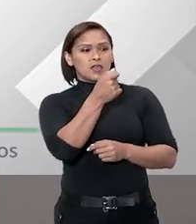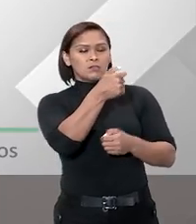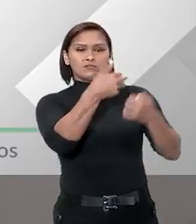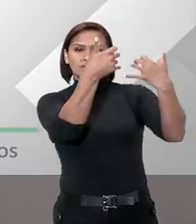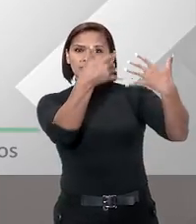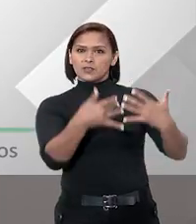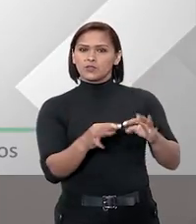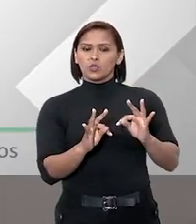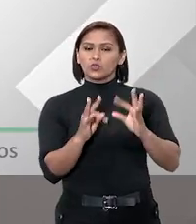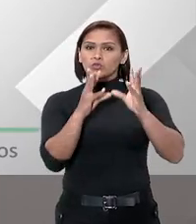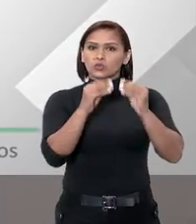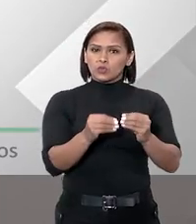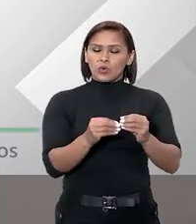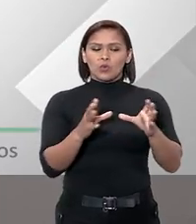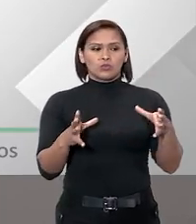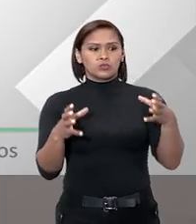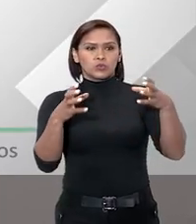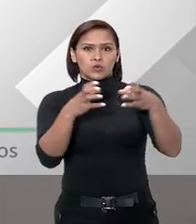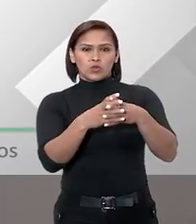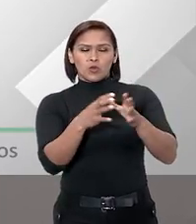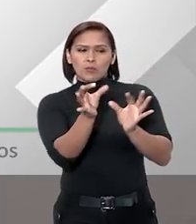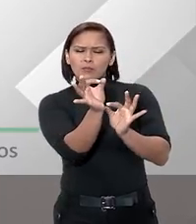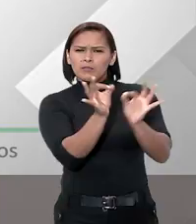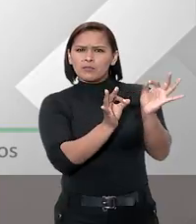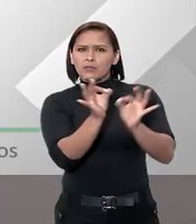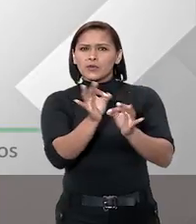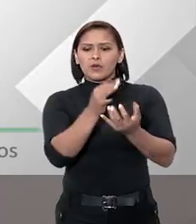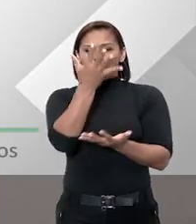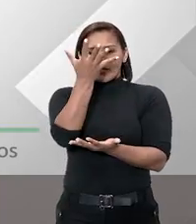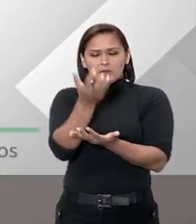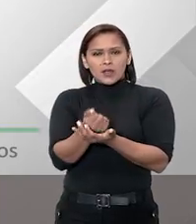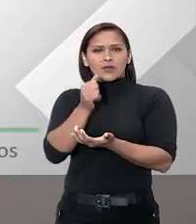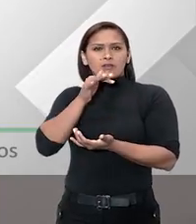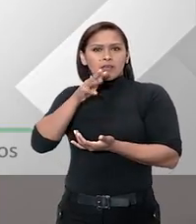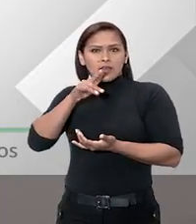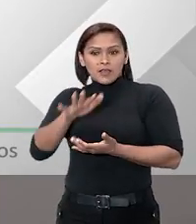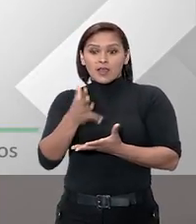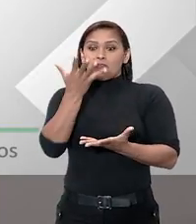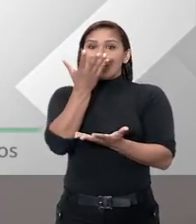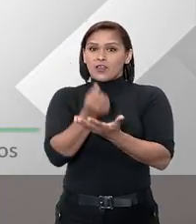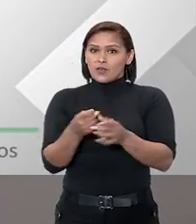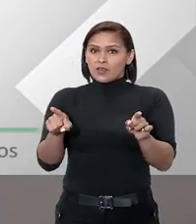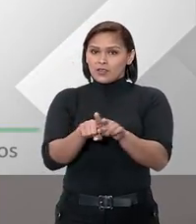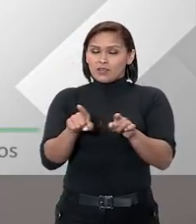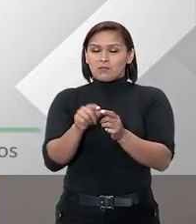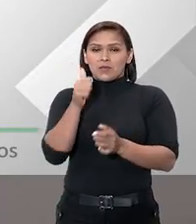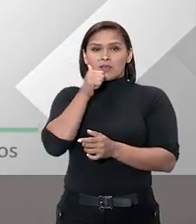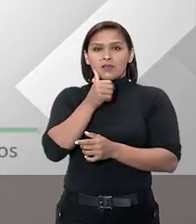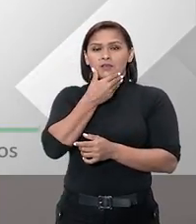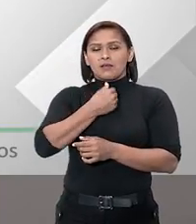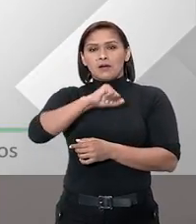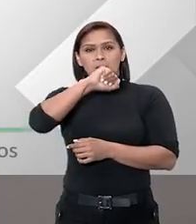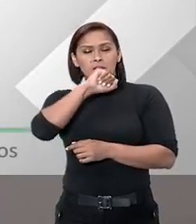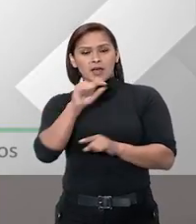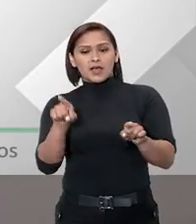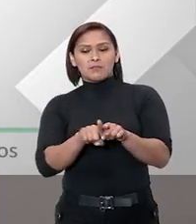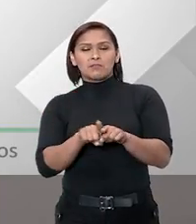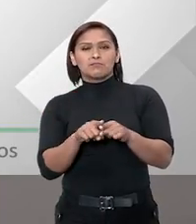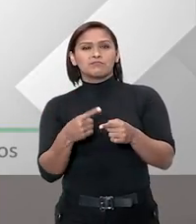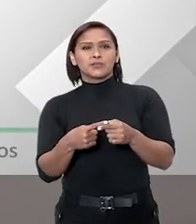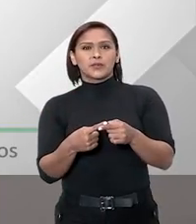Flávio disse toda a equipe dele pronta para acolher essa criança e acolher também esses pais, porque